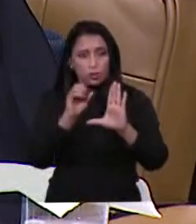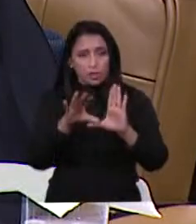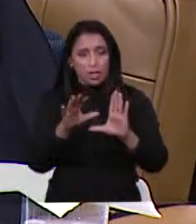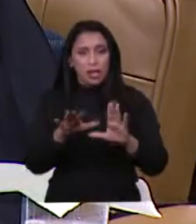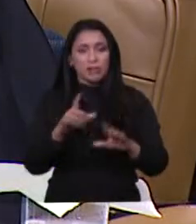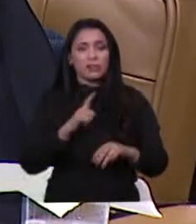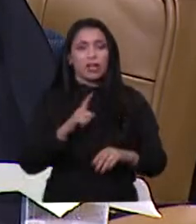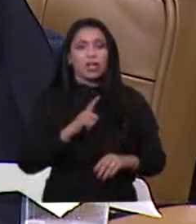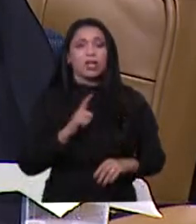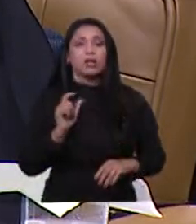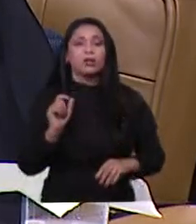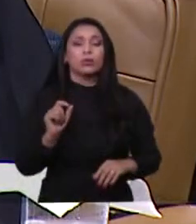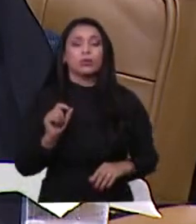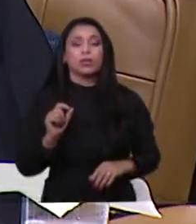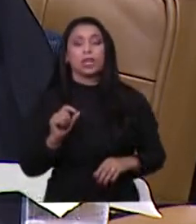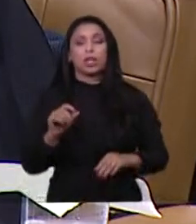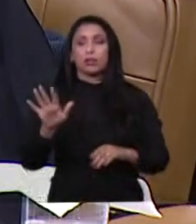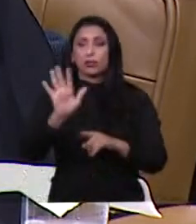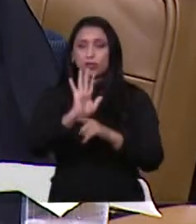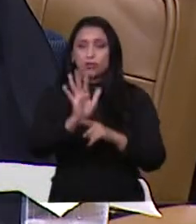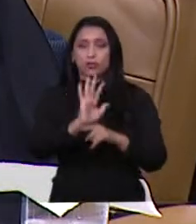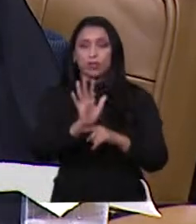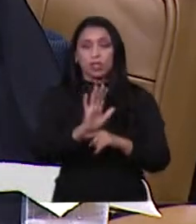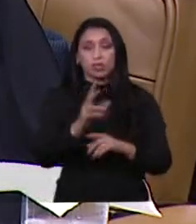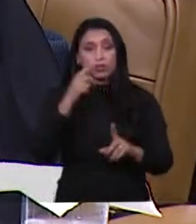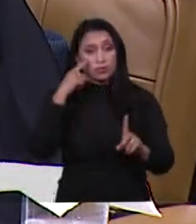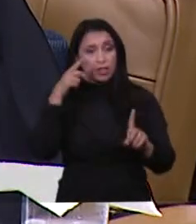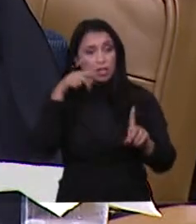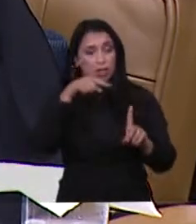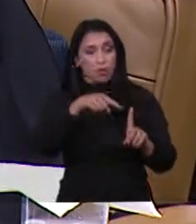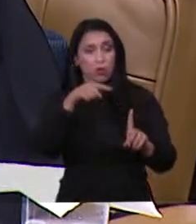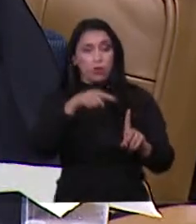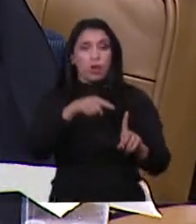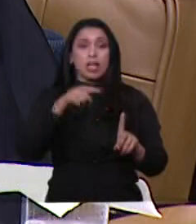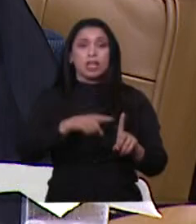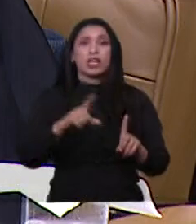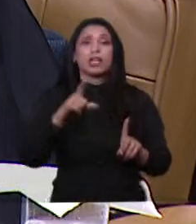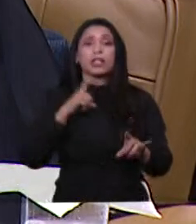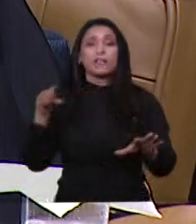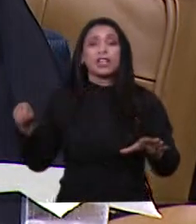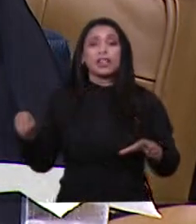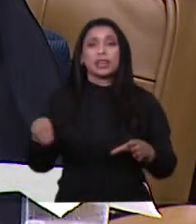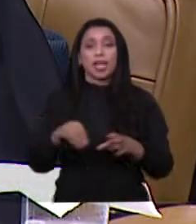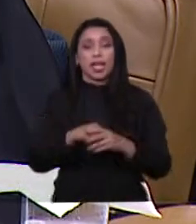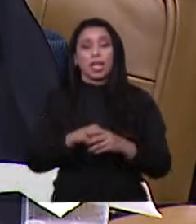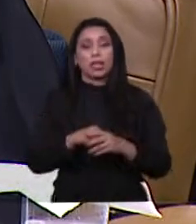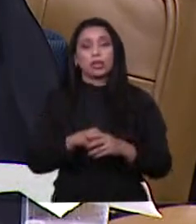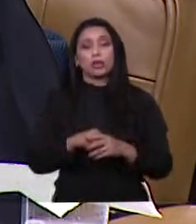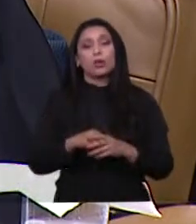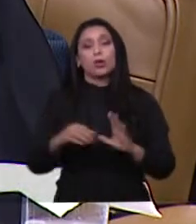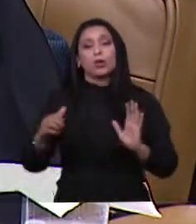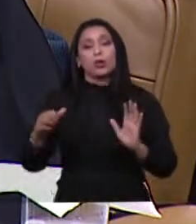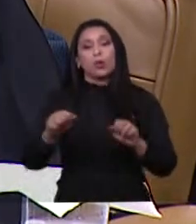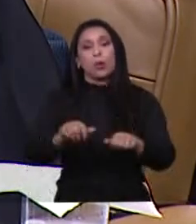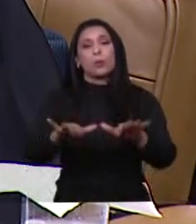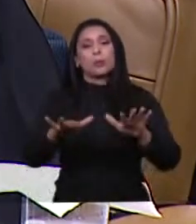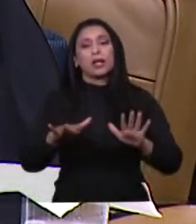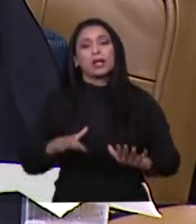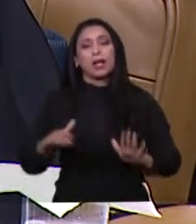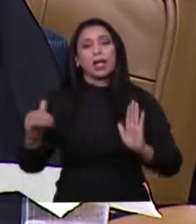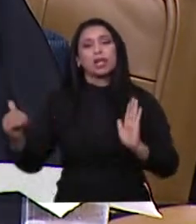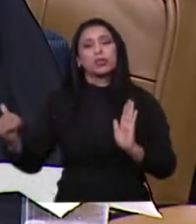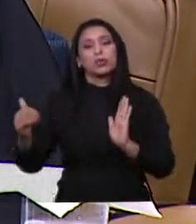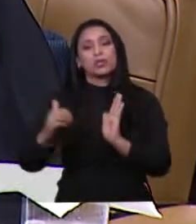à região de interesse e é possível ver o usuário, que o usuário esteve dentro do que aparenta ser plenário da Câmara ou